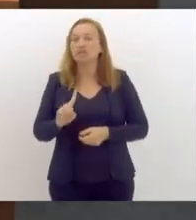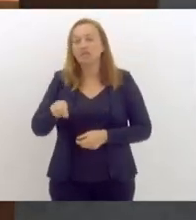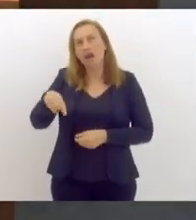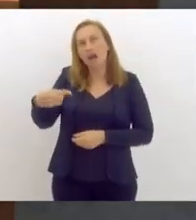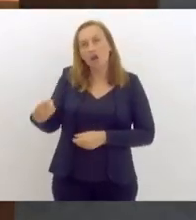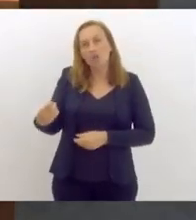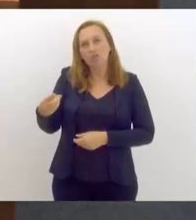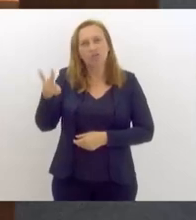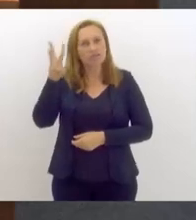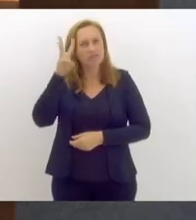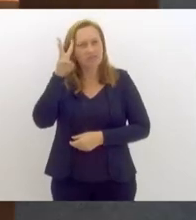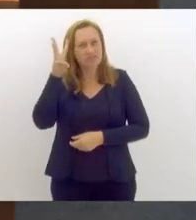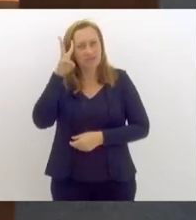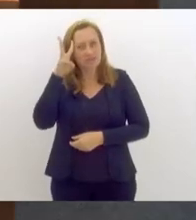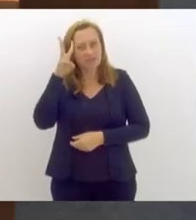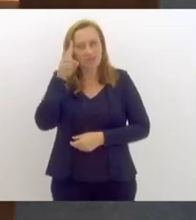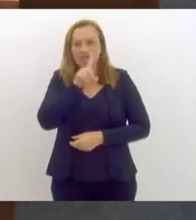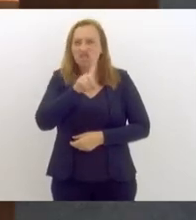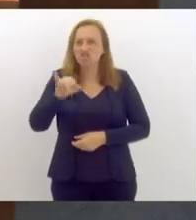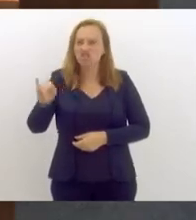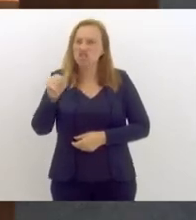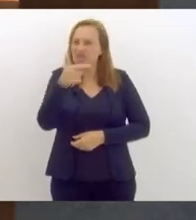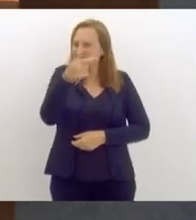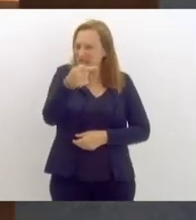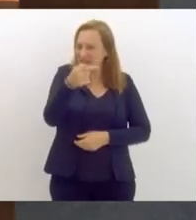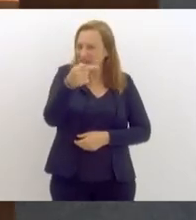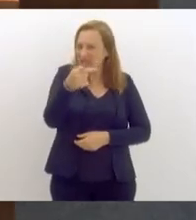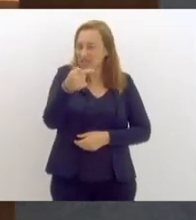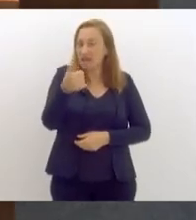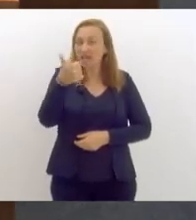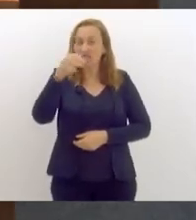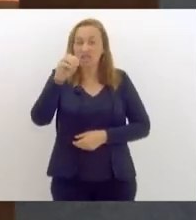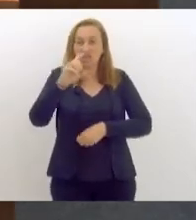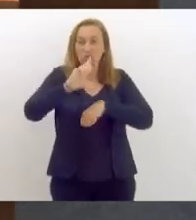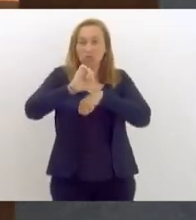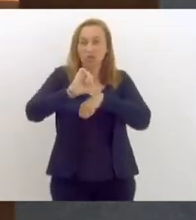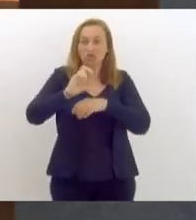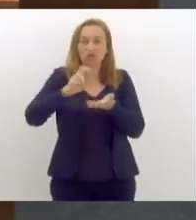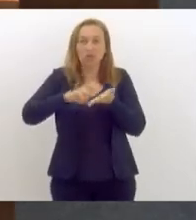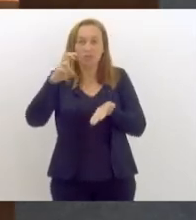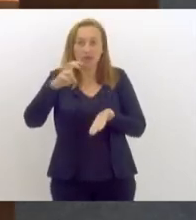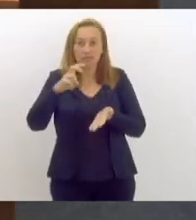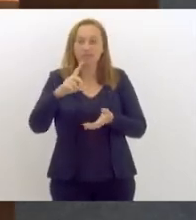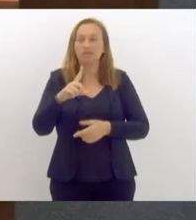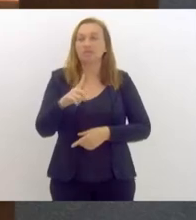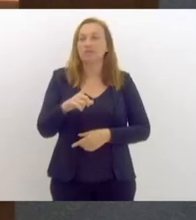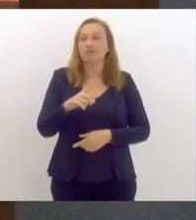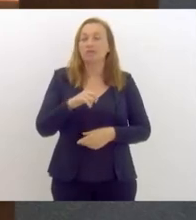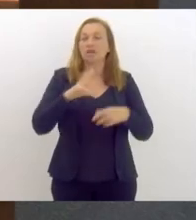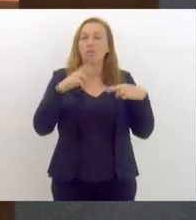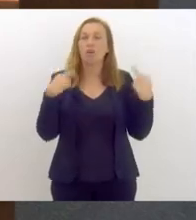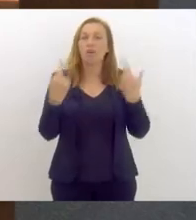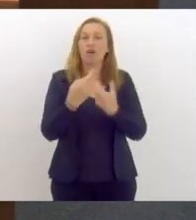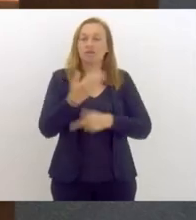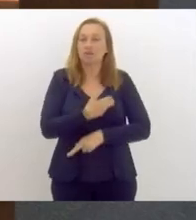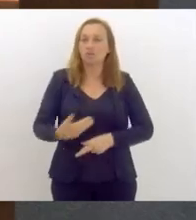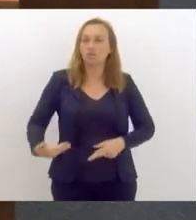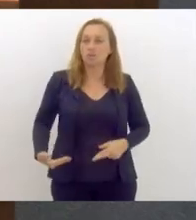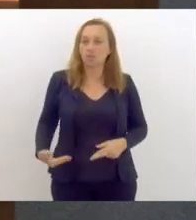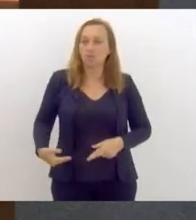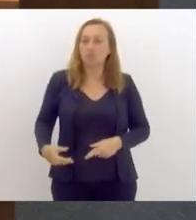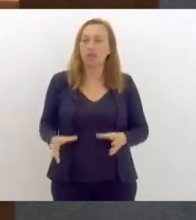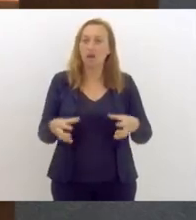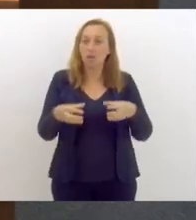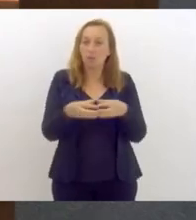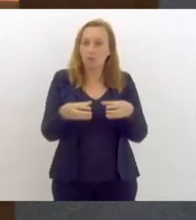próxima terça-feira dia 7 às 10 horas da manhã realizaremos uma audiência pública pela